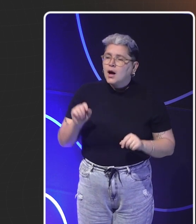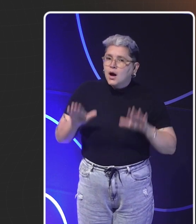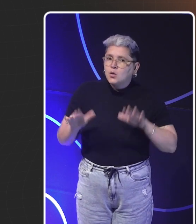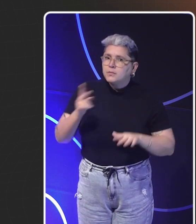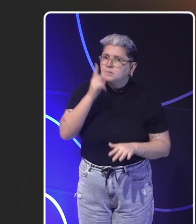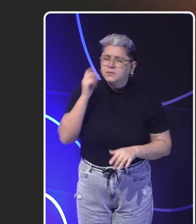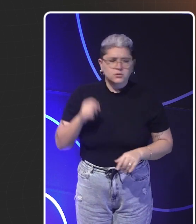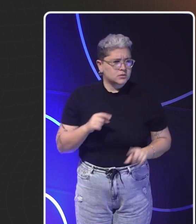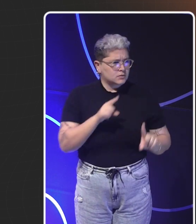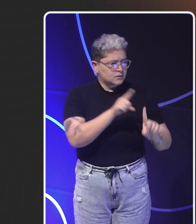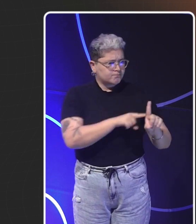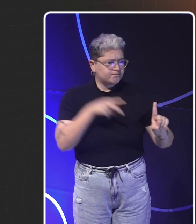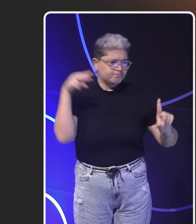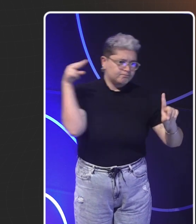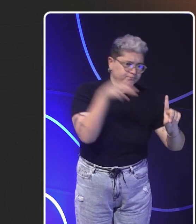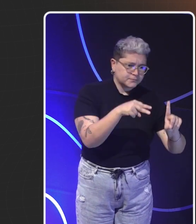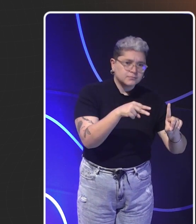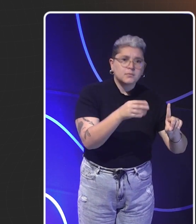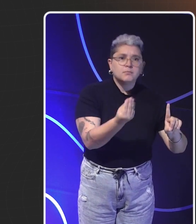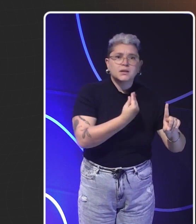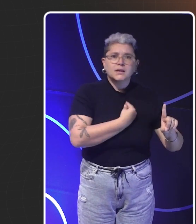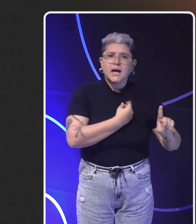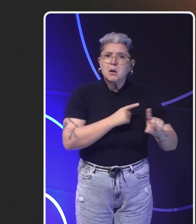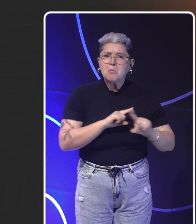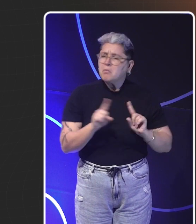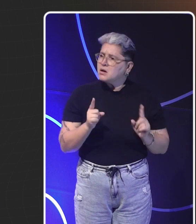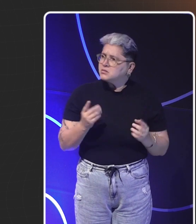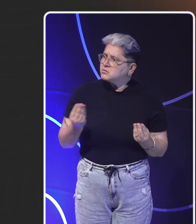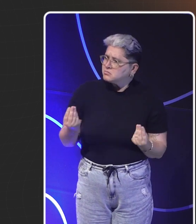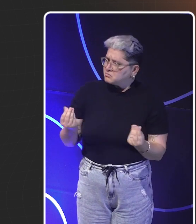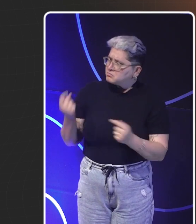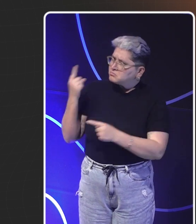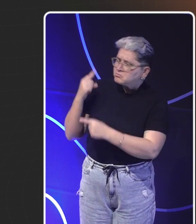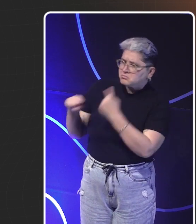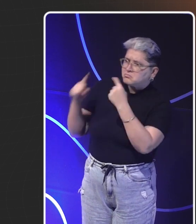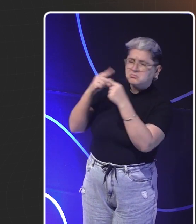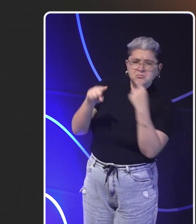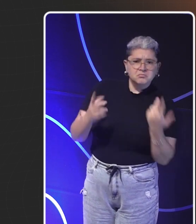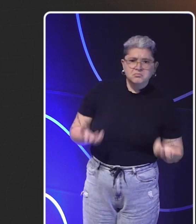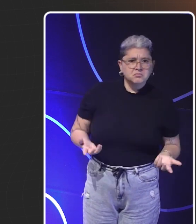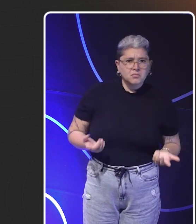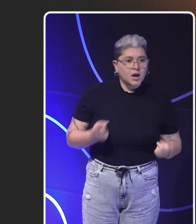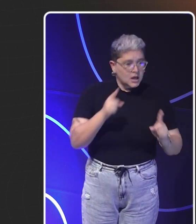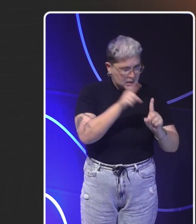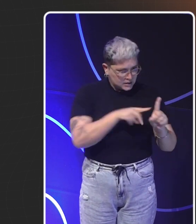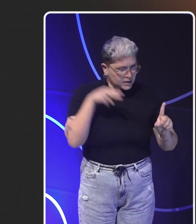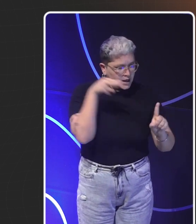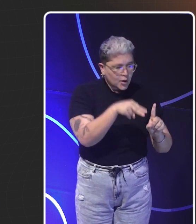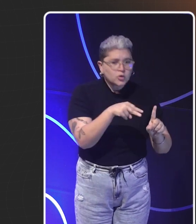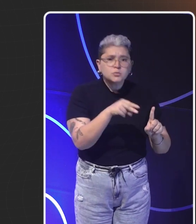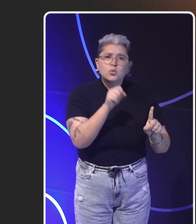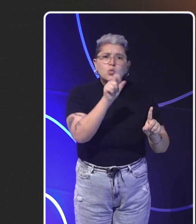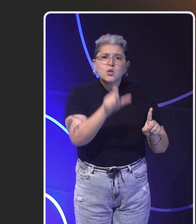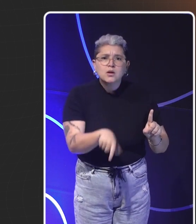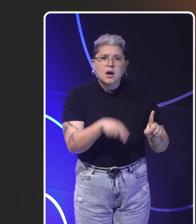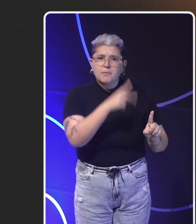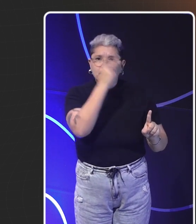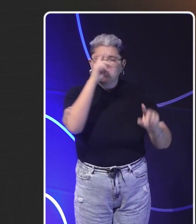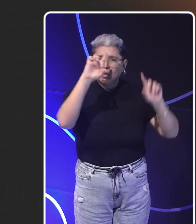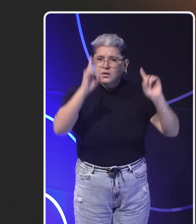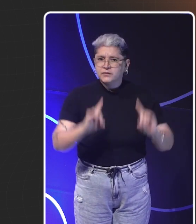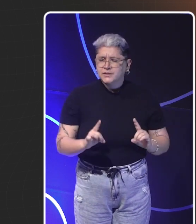mim que muitas vezes eu não correspondi a alguns estereótipos do que é ser uma pessoa com deficiência, por exemplo.